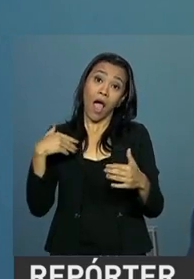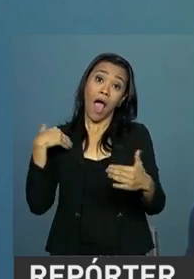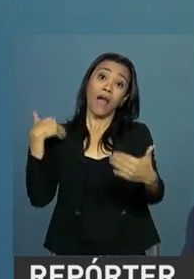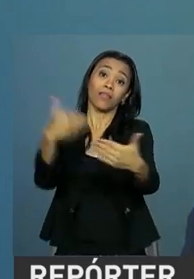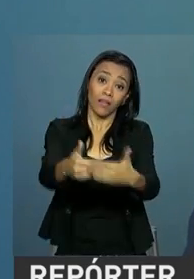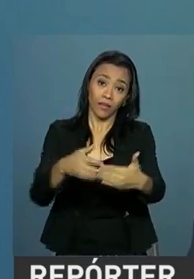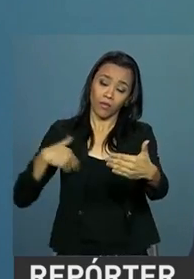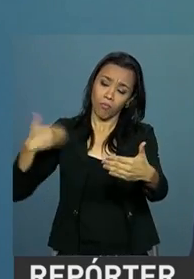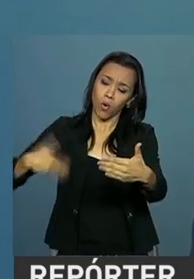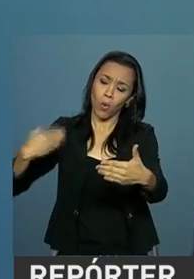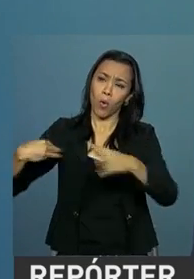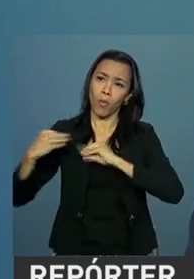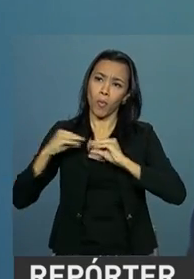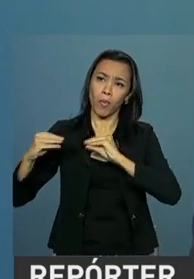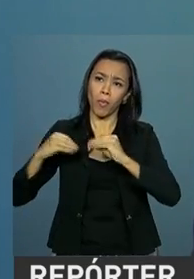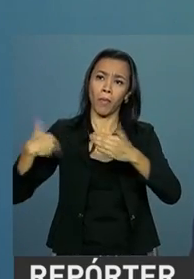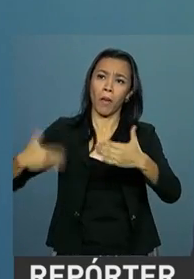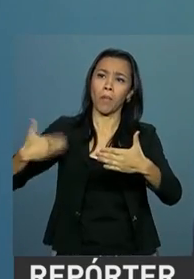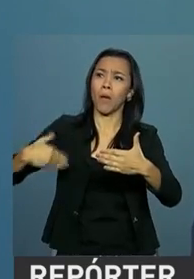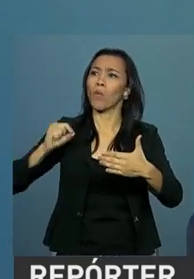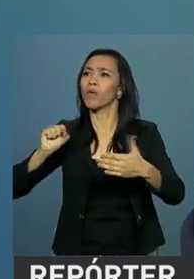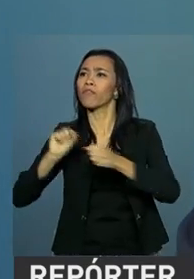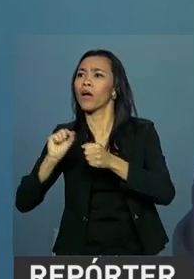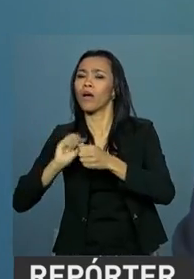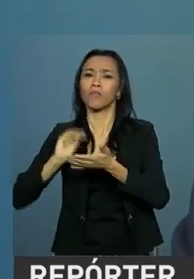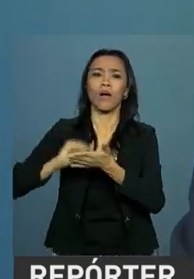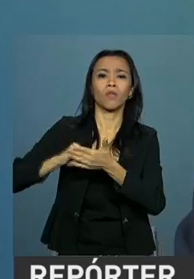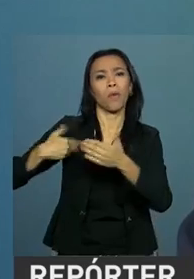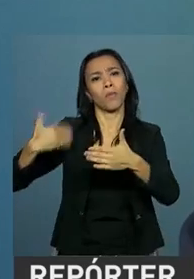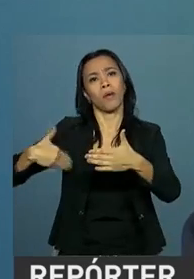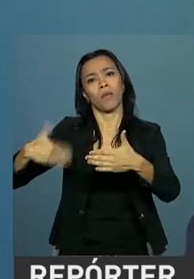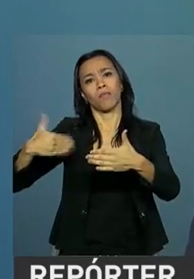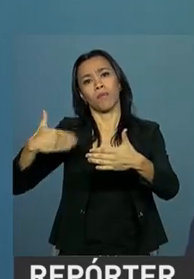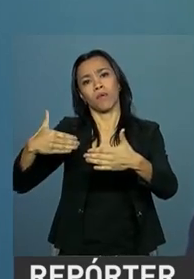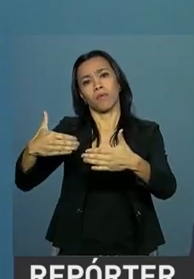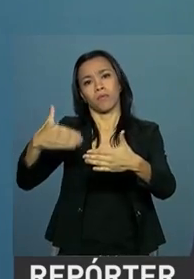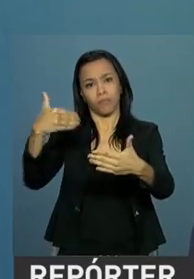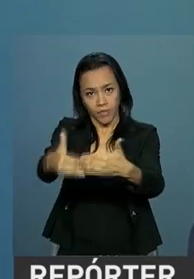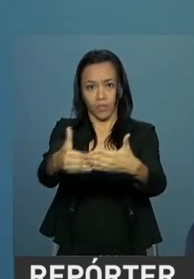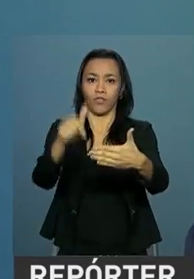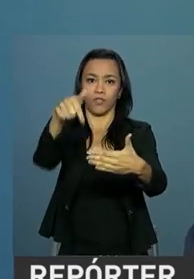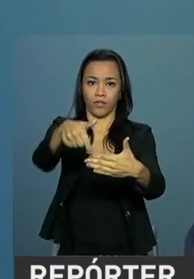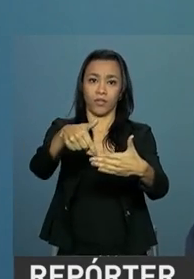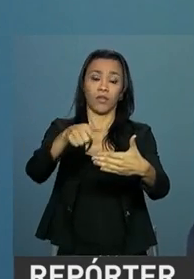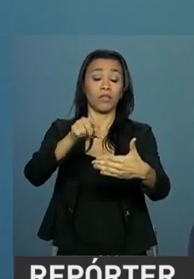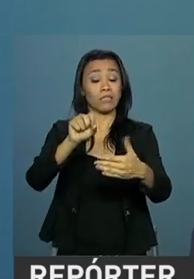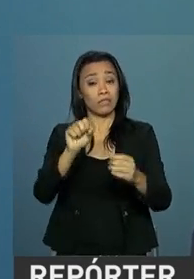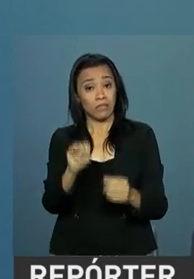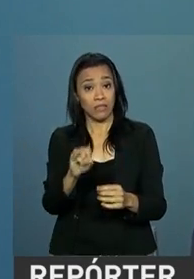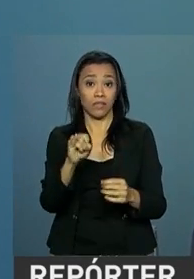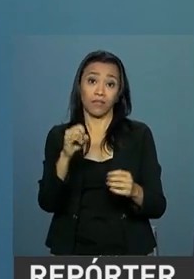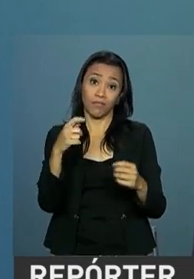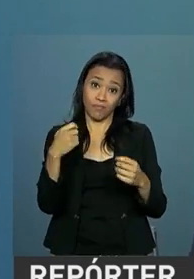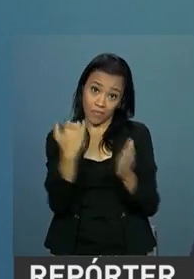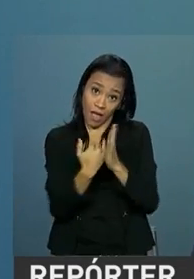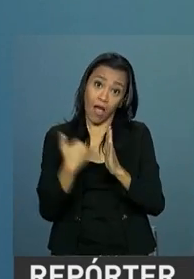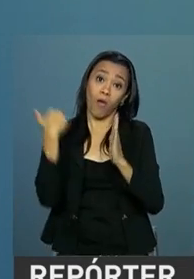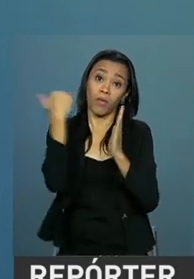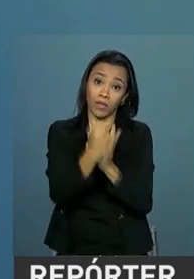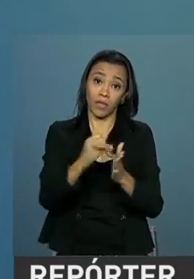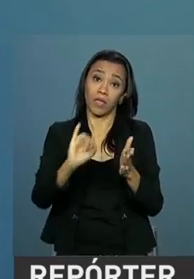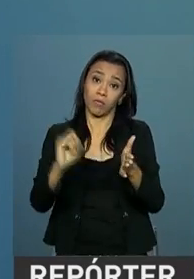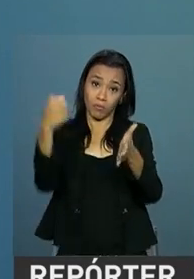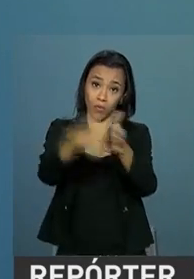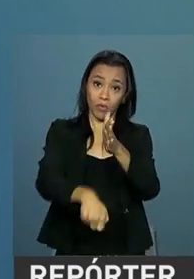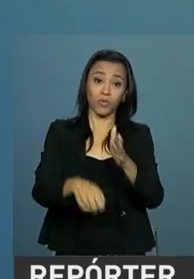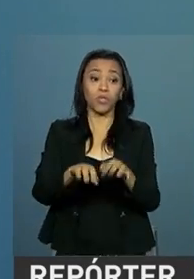definido o que será necessário e se será necessário a elevação de algum tributo E qual